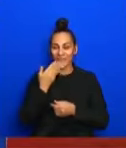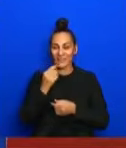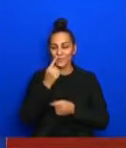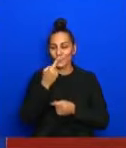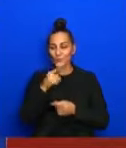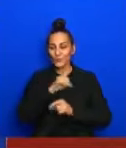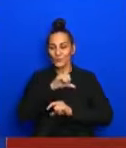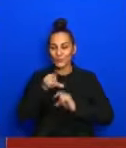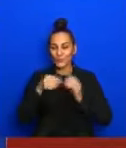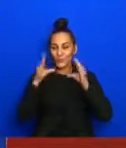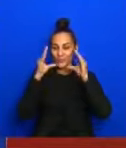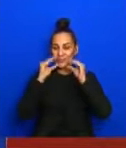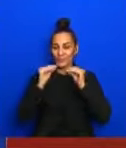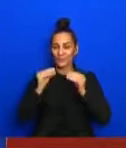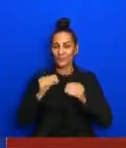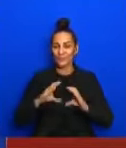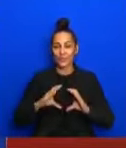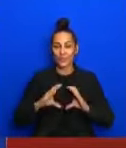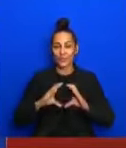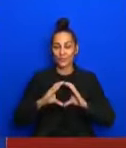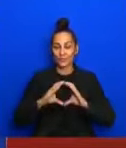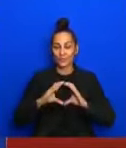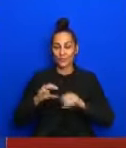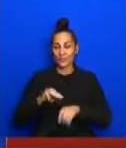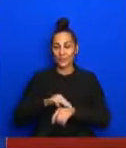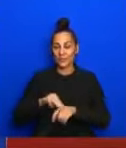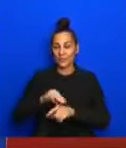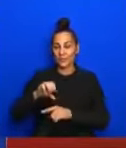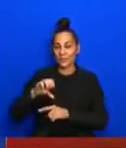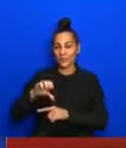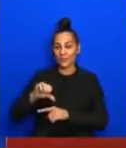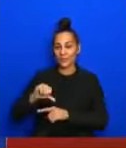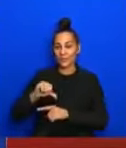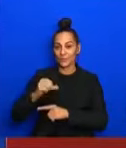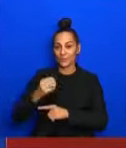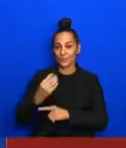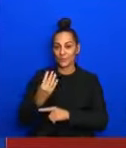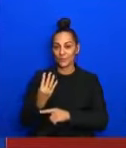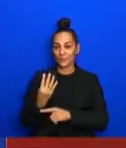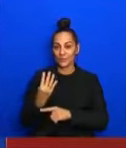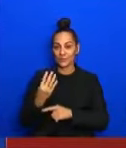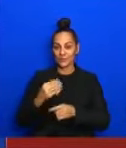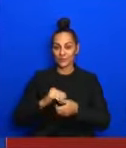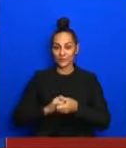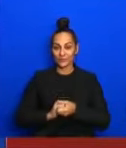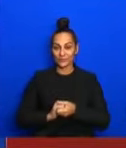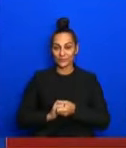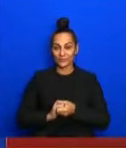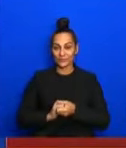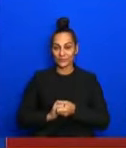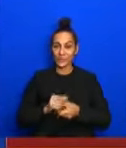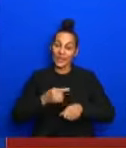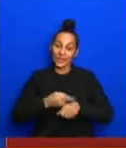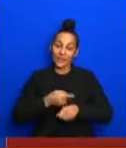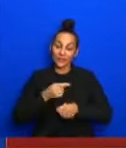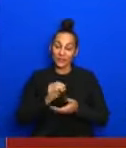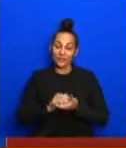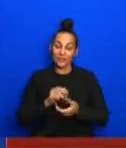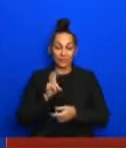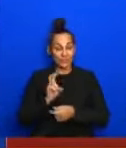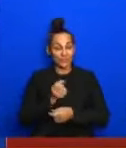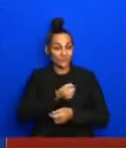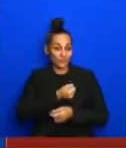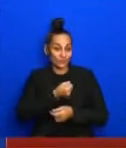o último sorteio da noite. Bola marrom, 94. Marrom, número 94. Agora, faltam